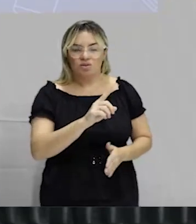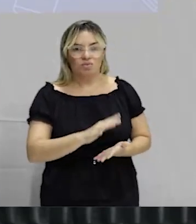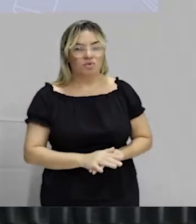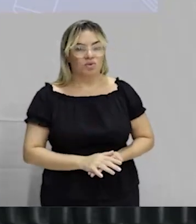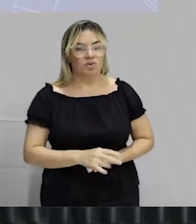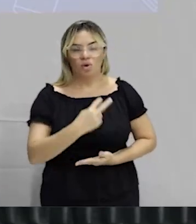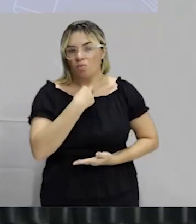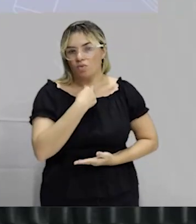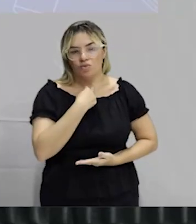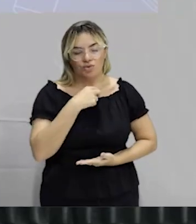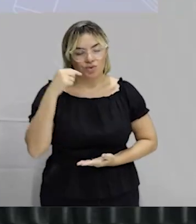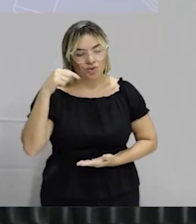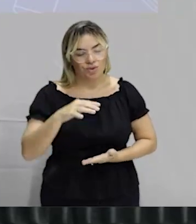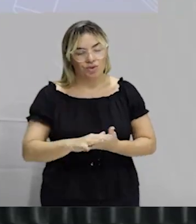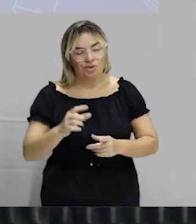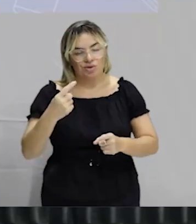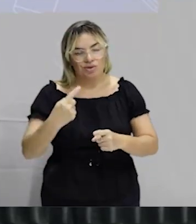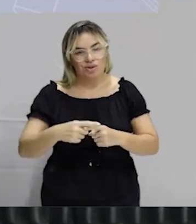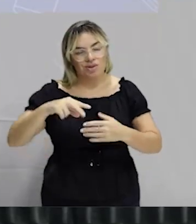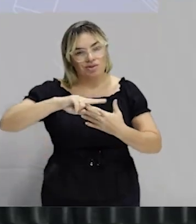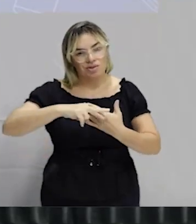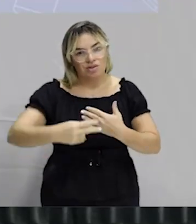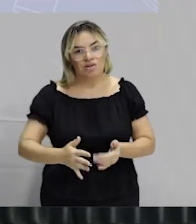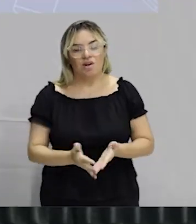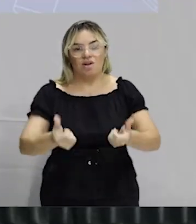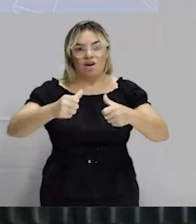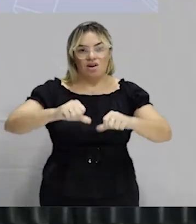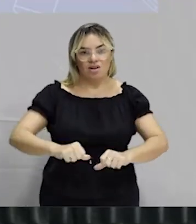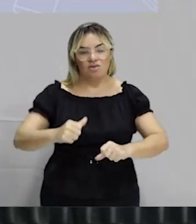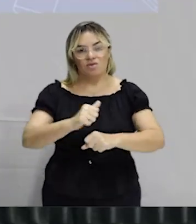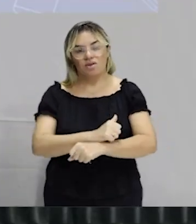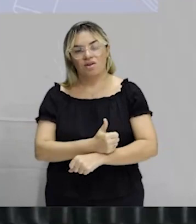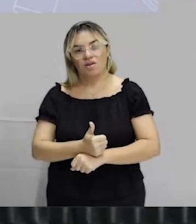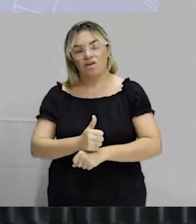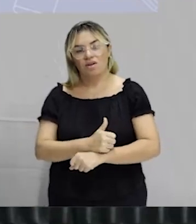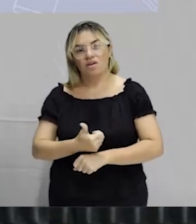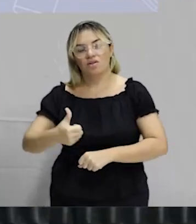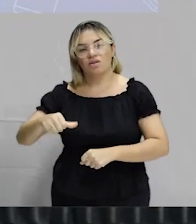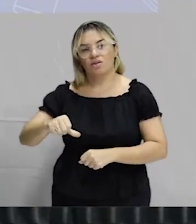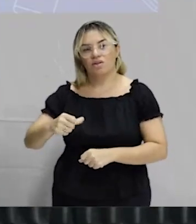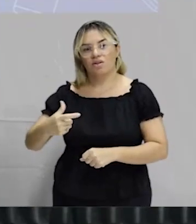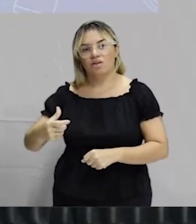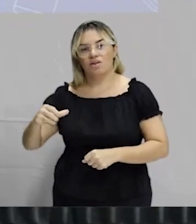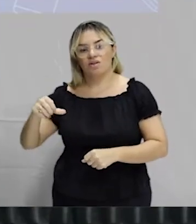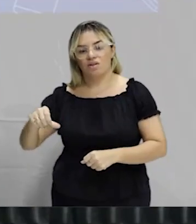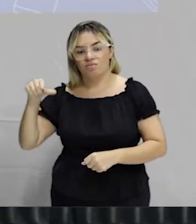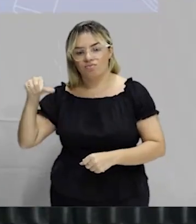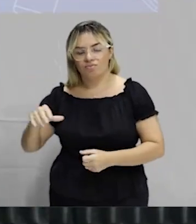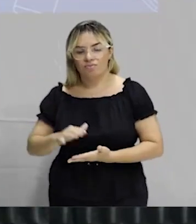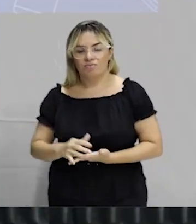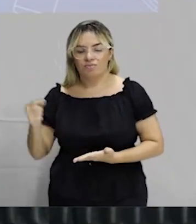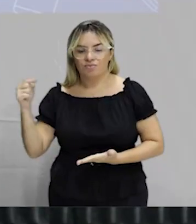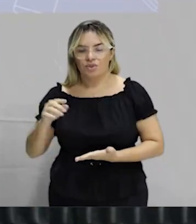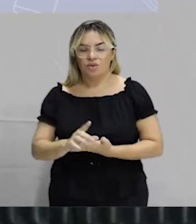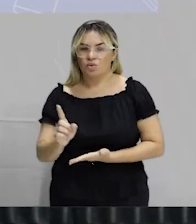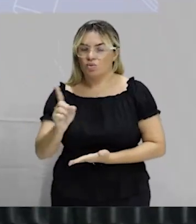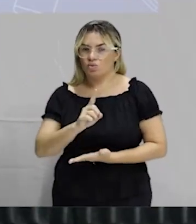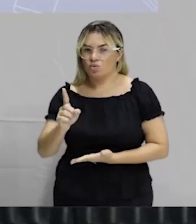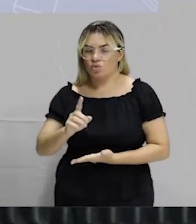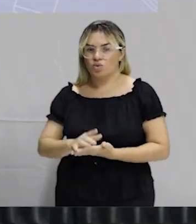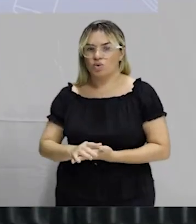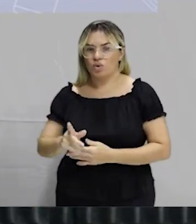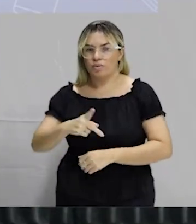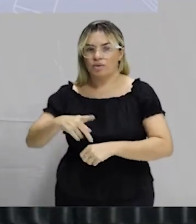da crise de 29. Pois o mercado internacional de capitais se encontrava em profunda depressão, não só os Estados Unidos, como a